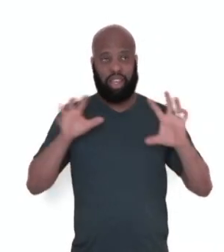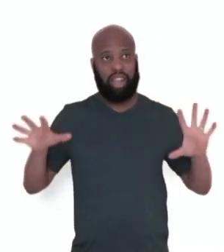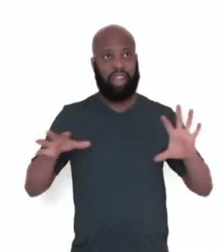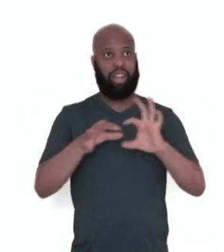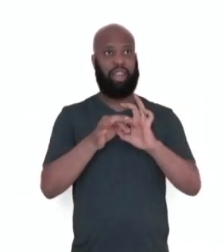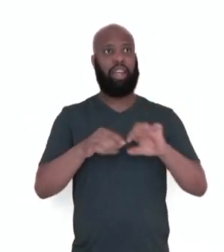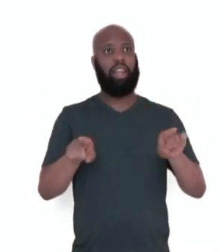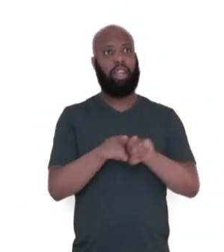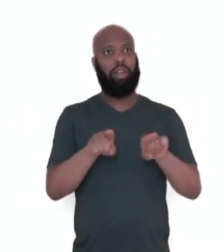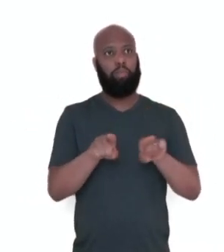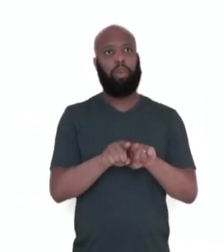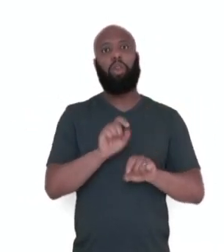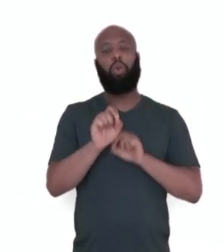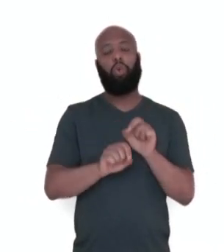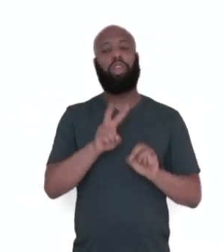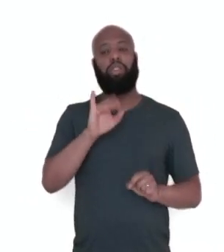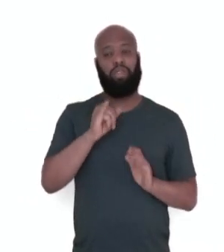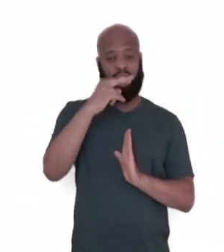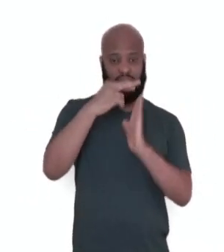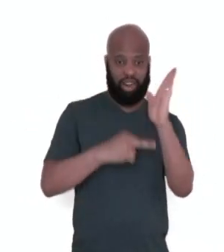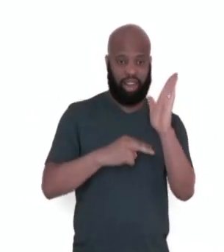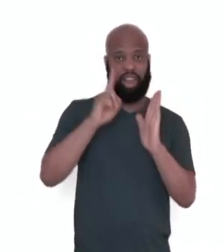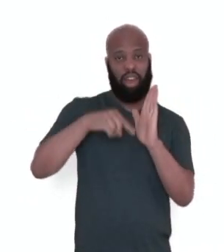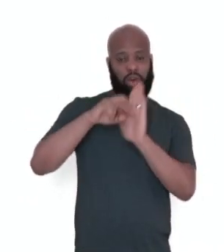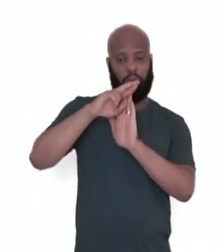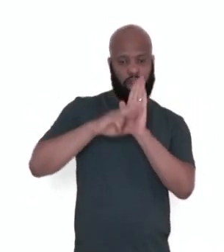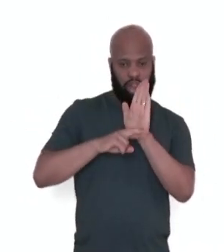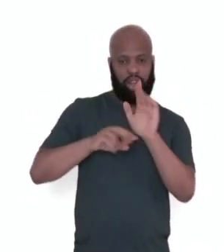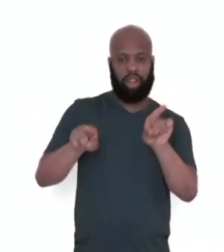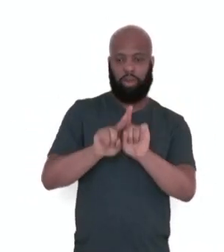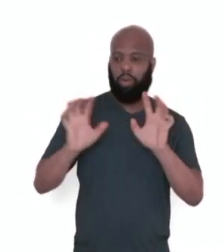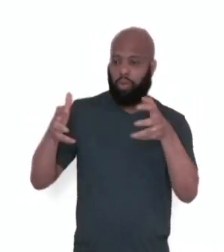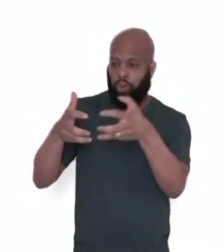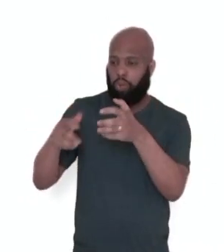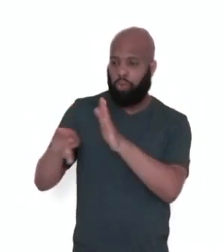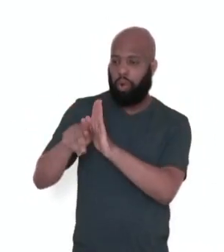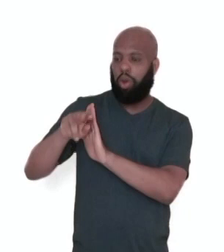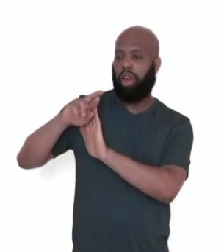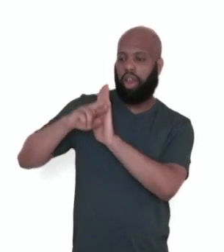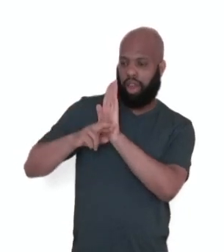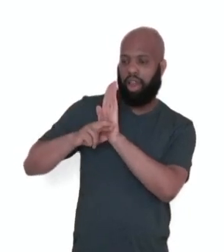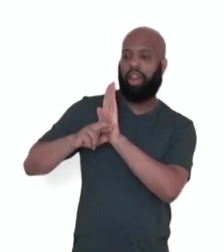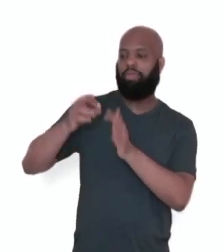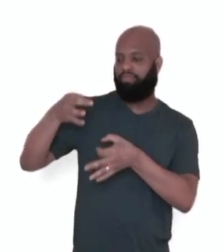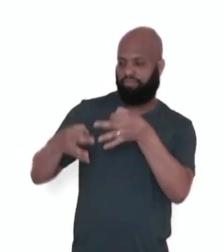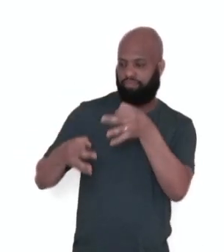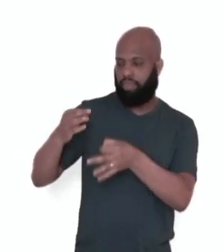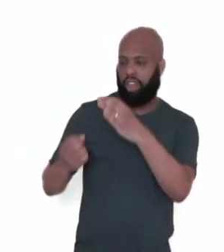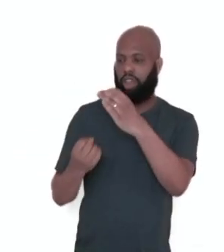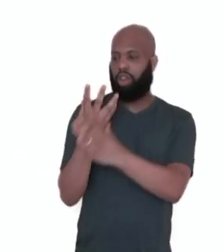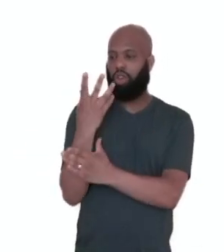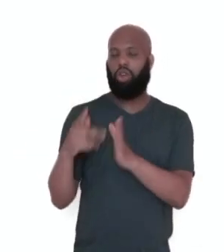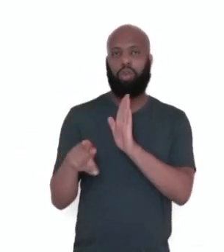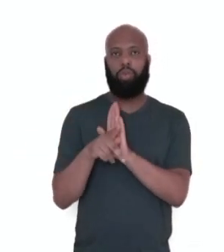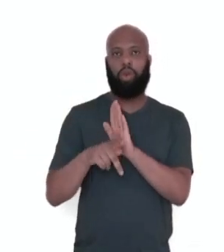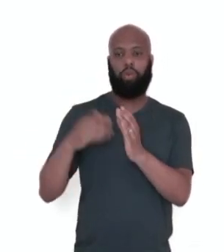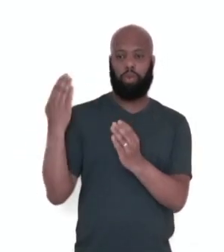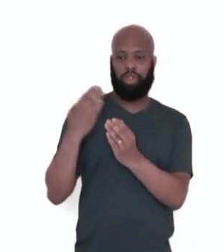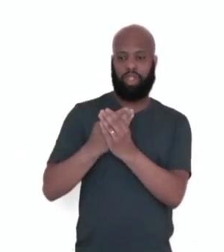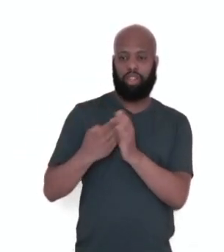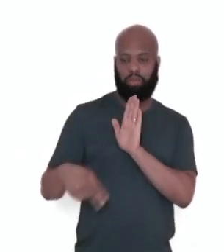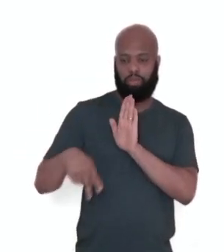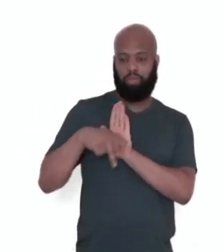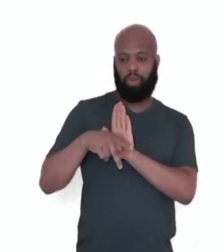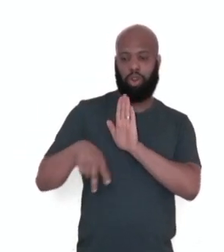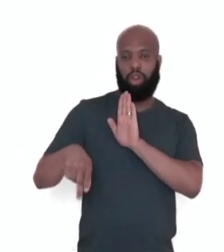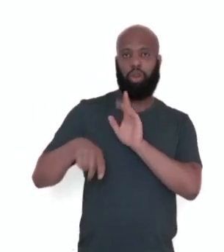que significa aquilo que se lê. É uma norma ou conjunto de normas jurídicas criadas através dos processos próprios